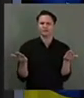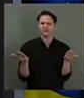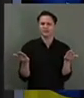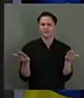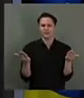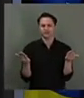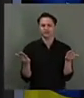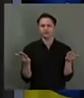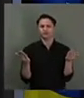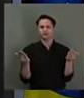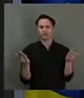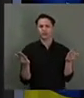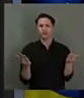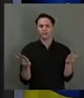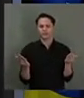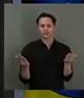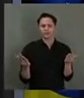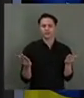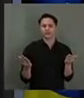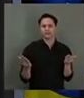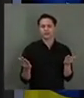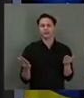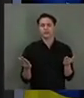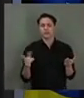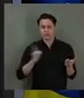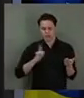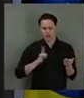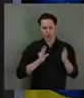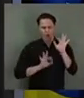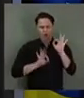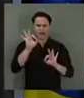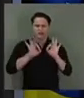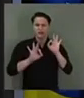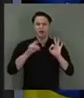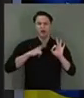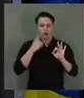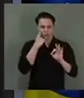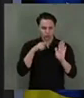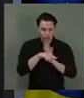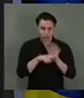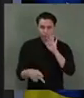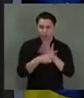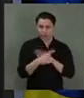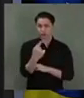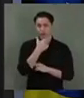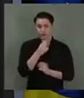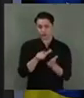tem uma linha do tempo feita por um jornalista.